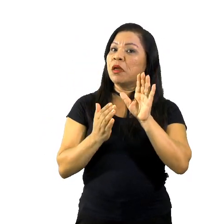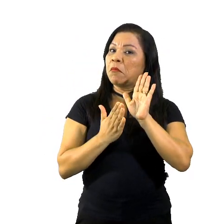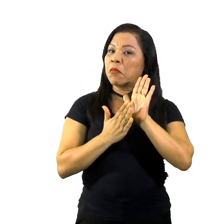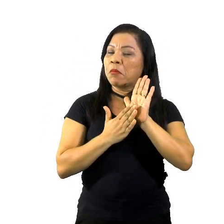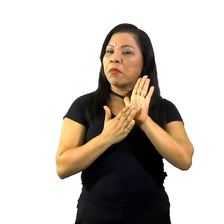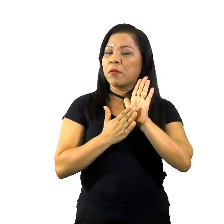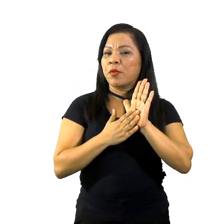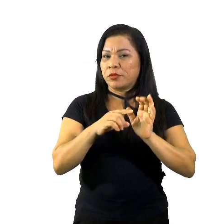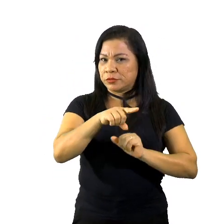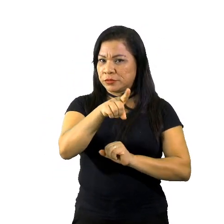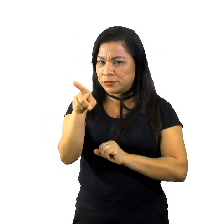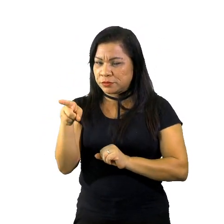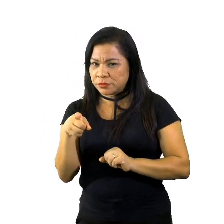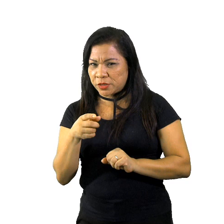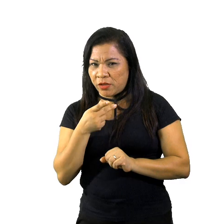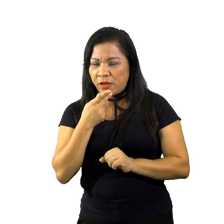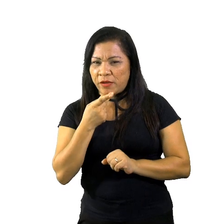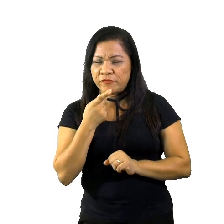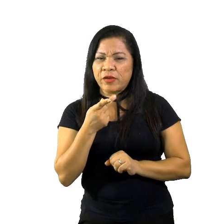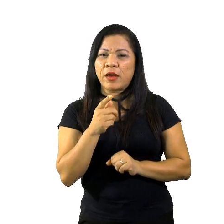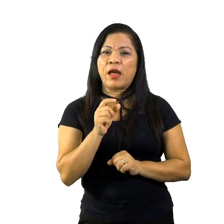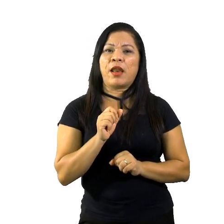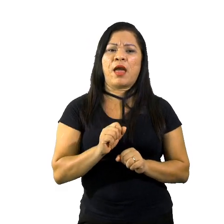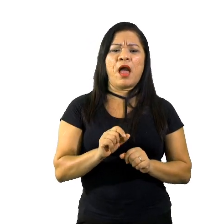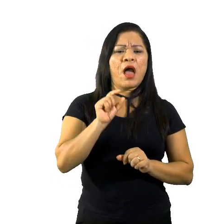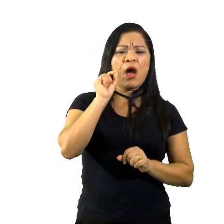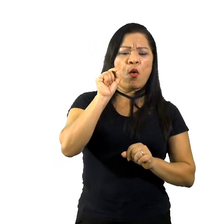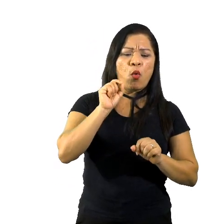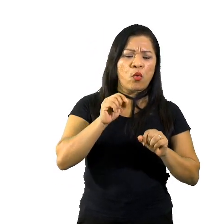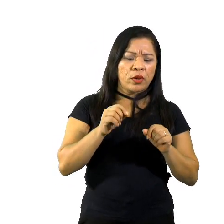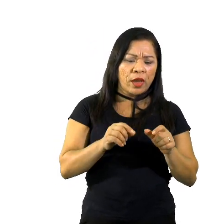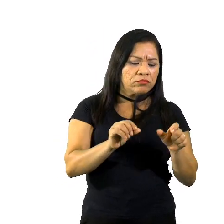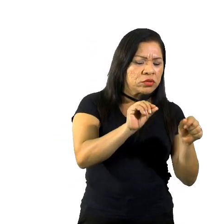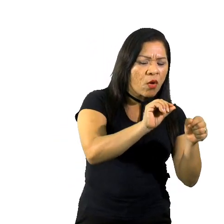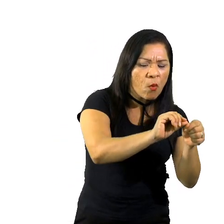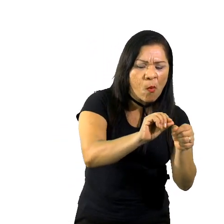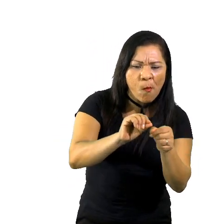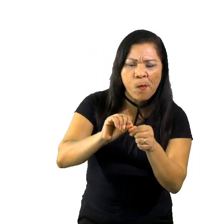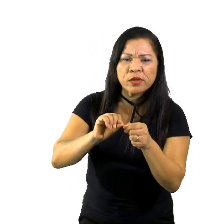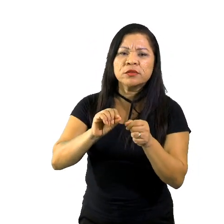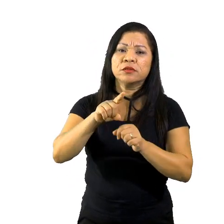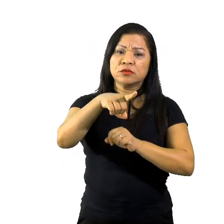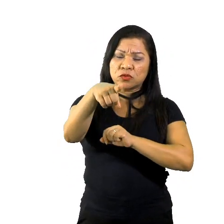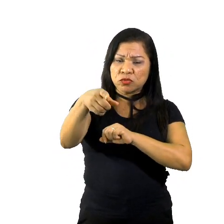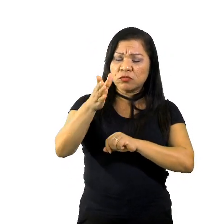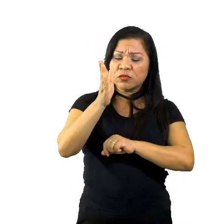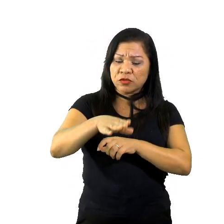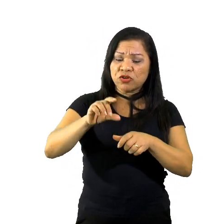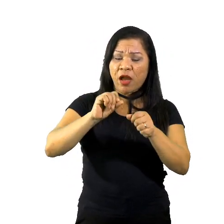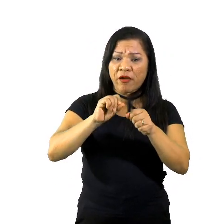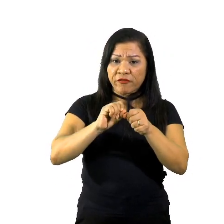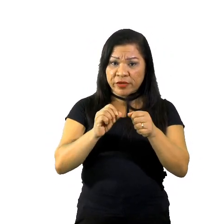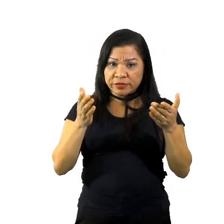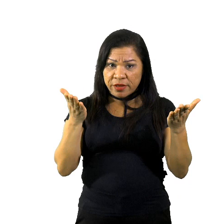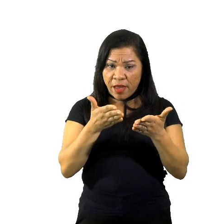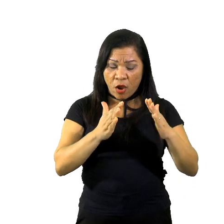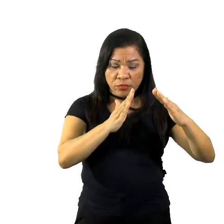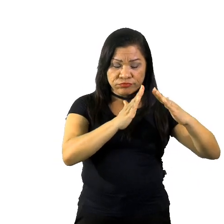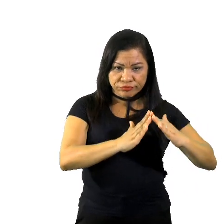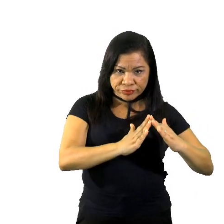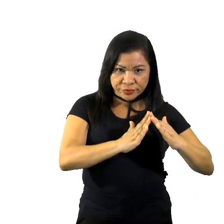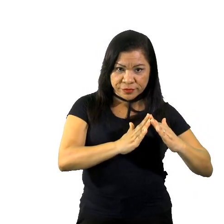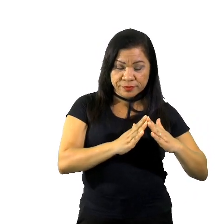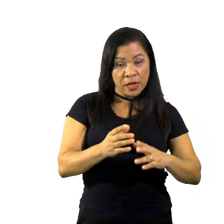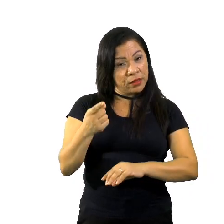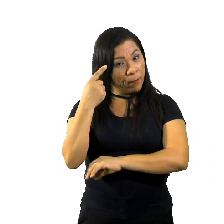vocês falarem sobre algumas ações que vocês estão fazendo nessa quarentena. Então pensem, o que você